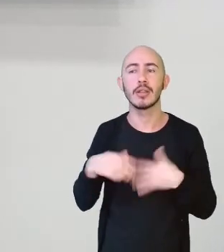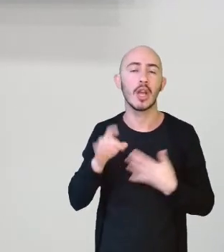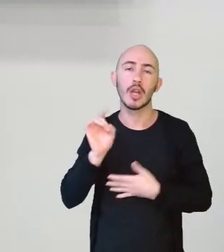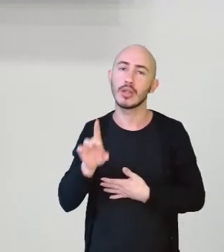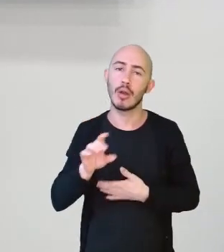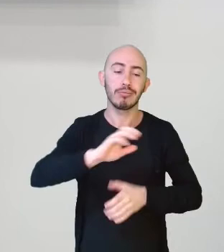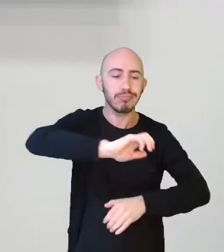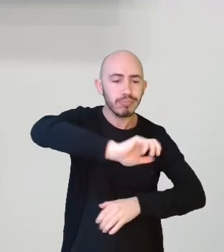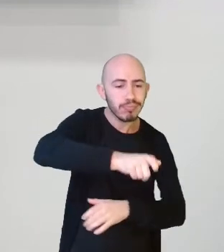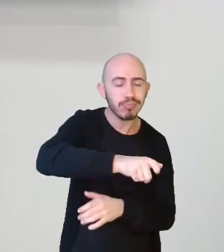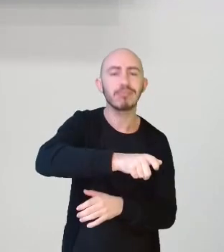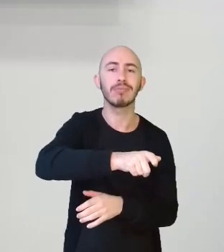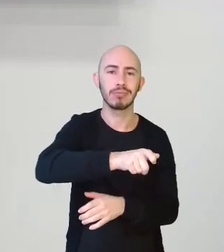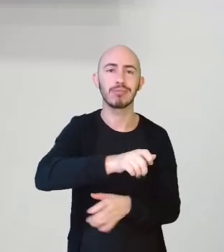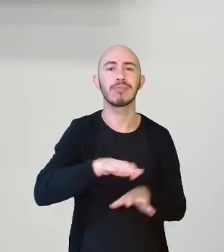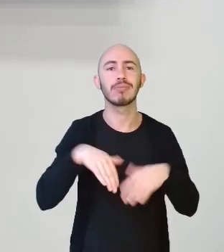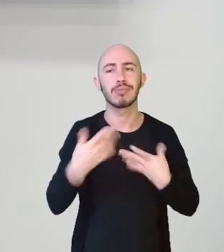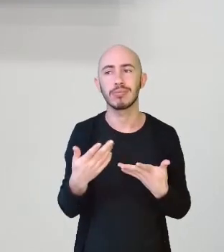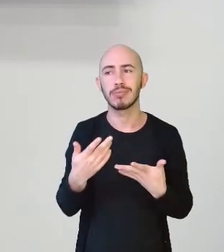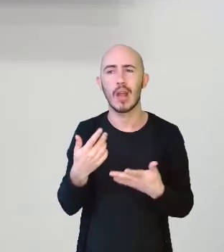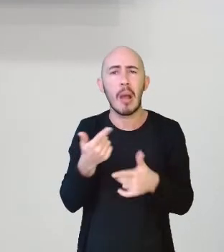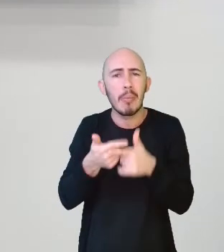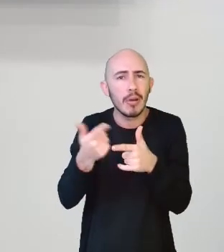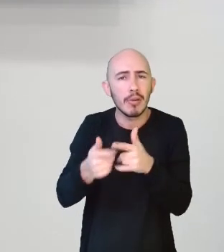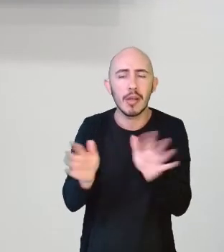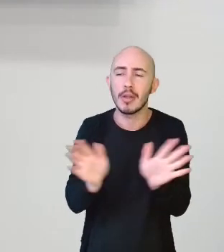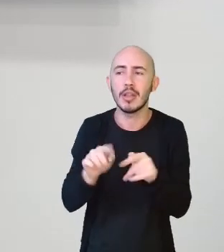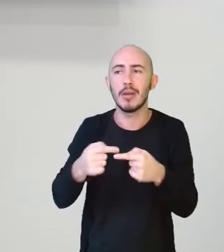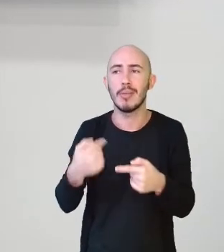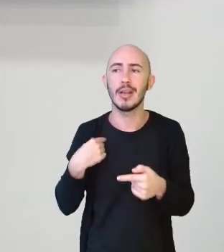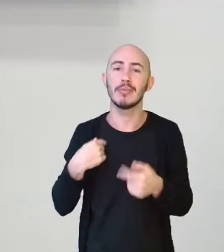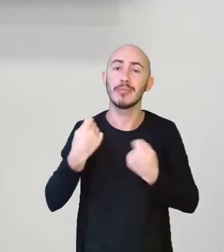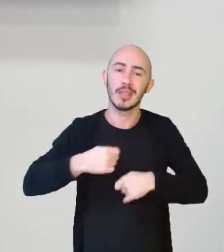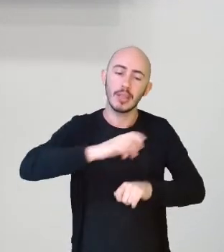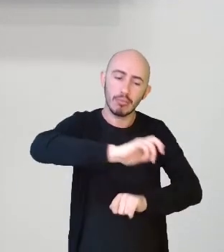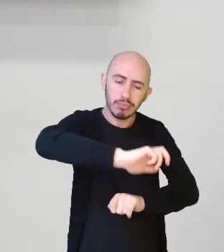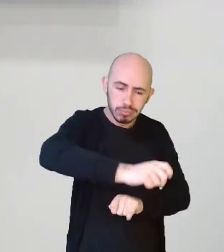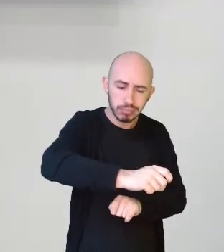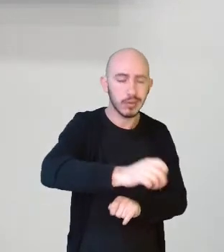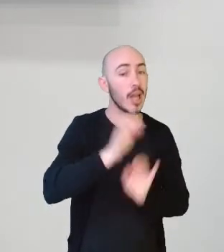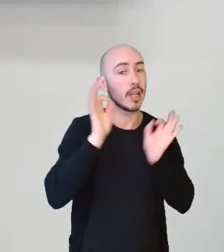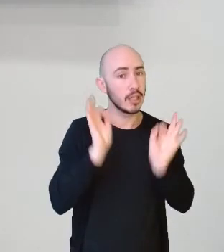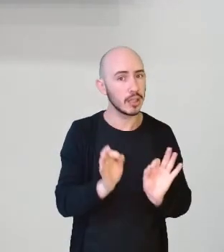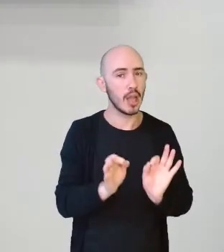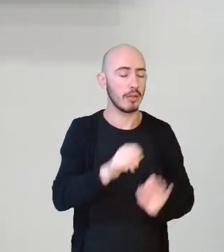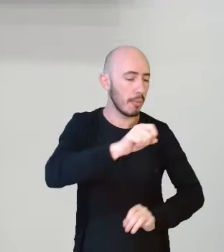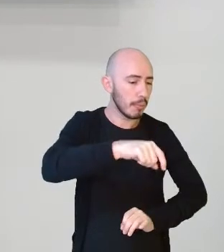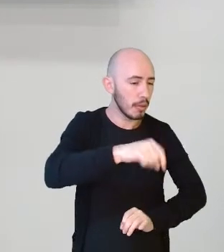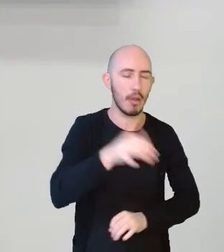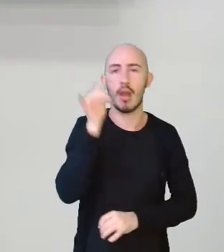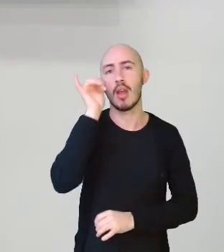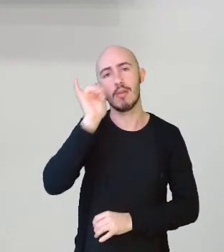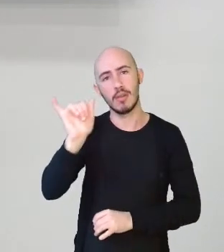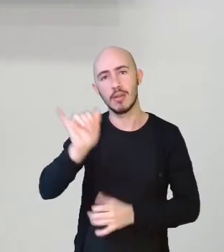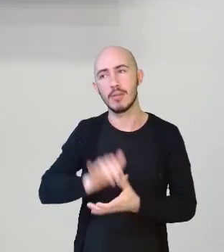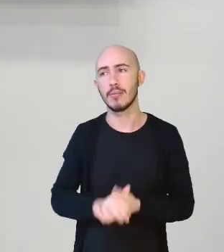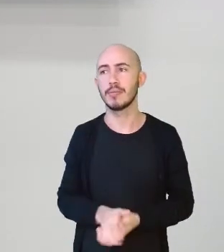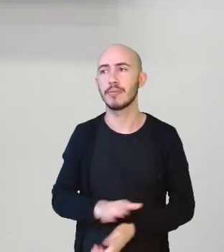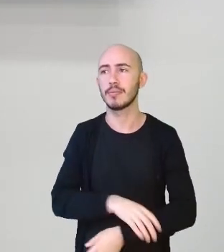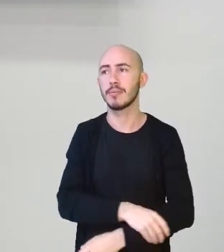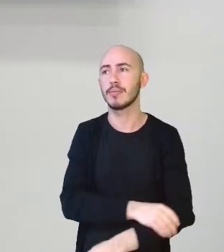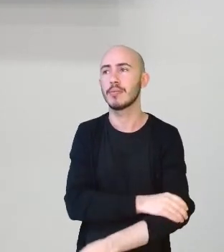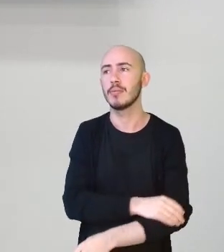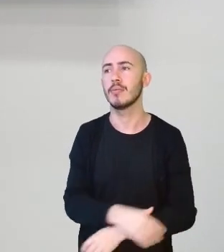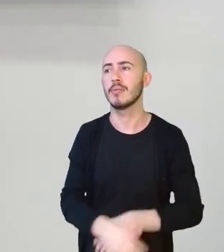fechar bem fechada. Às vezes não é nem defeito, é só que a gente não bota tanta força quanto deveria. Então, vamos ver aqui, ó.